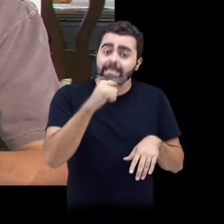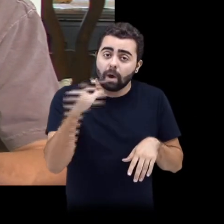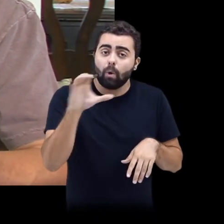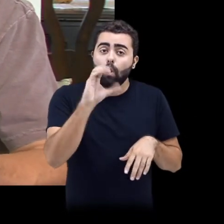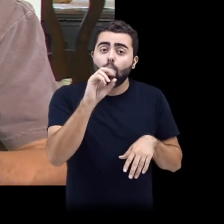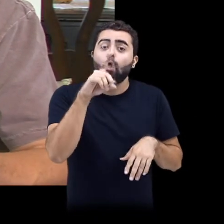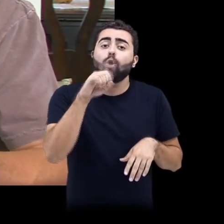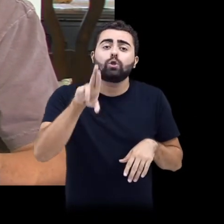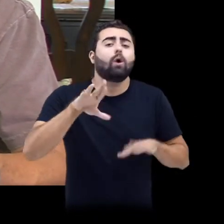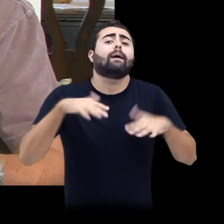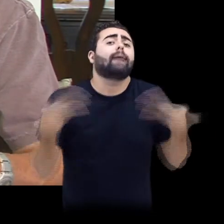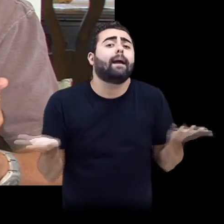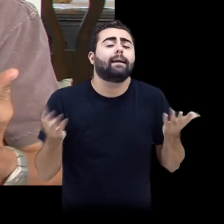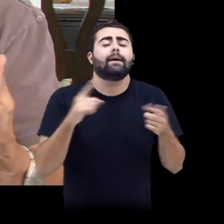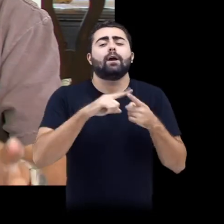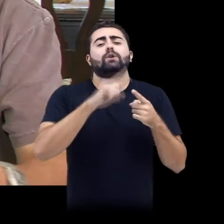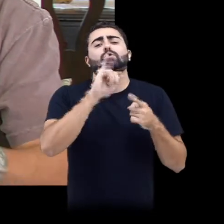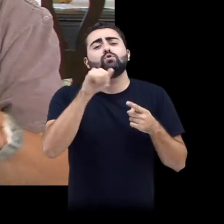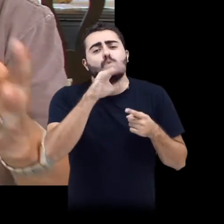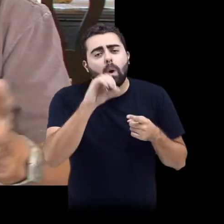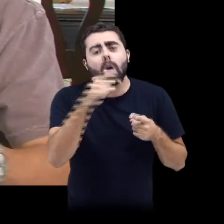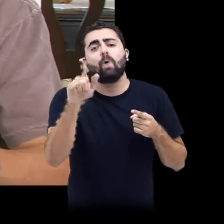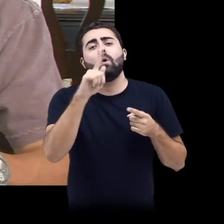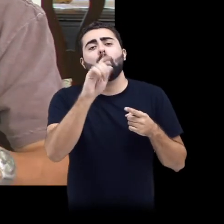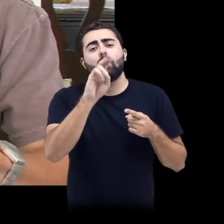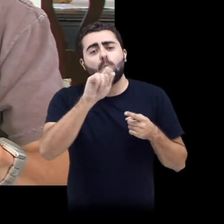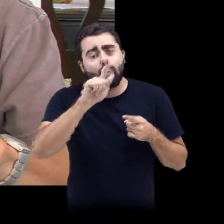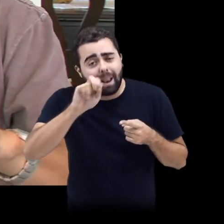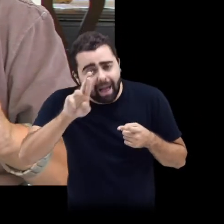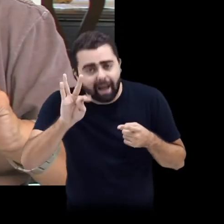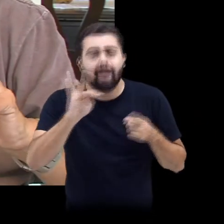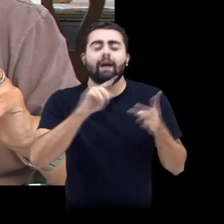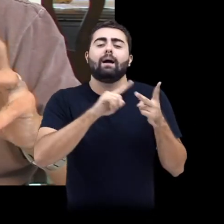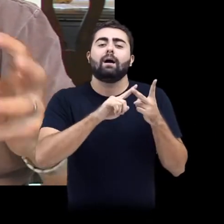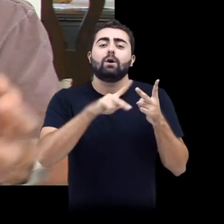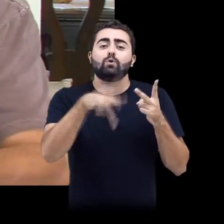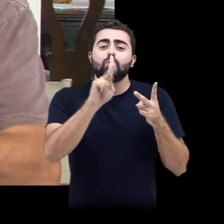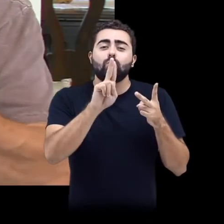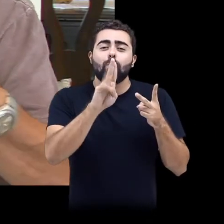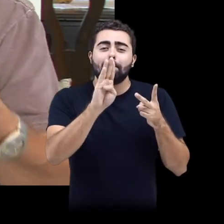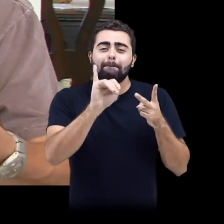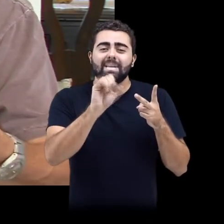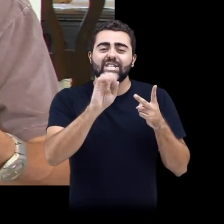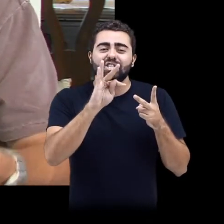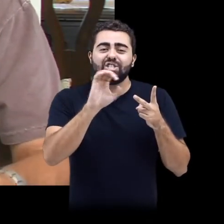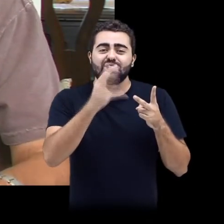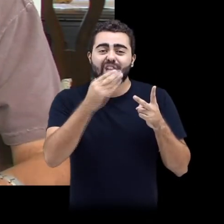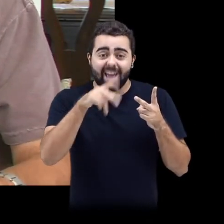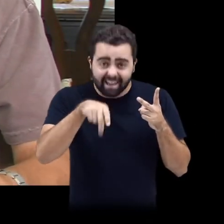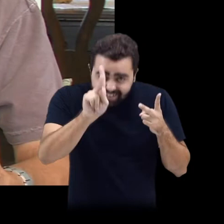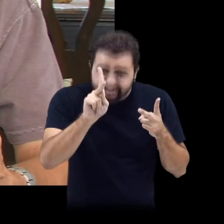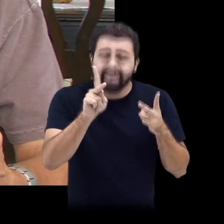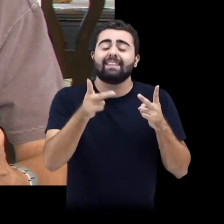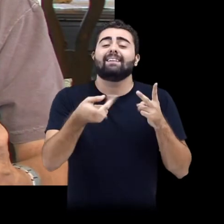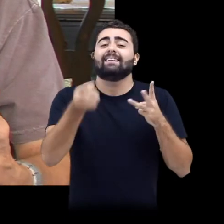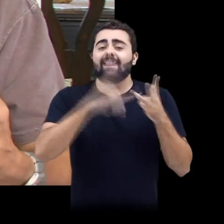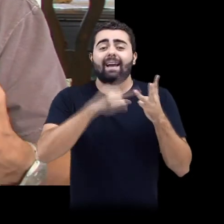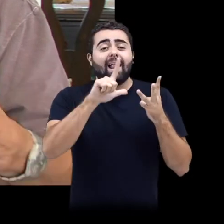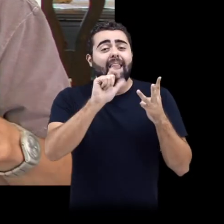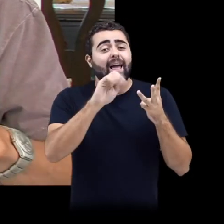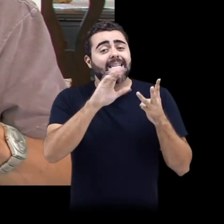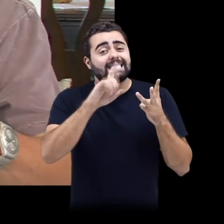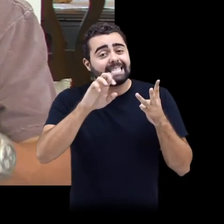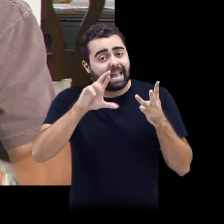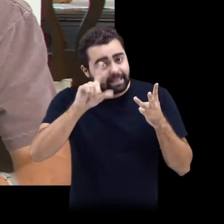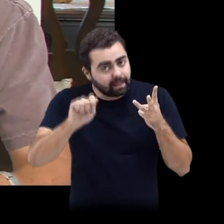próprio Lacerda, que há suspeita de que, quer dizer, quem tivesse uma certa liderança política civil ameaçava. Então, eles